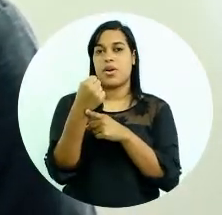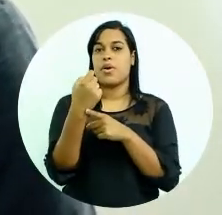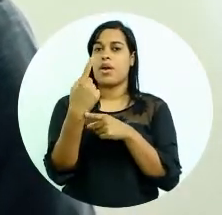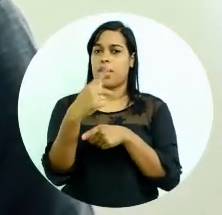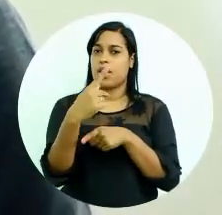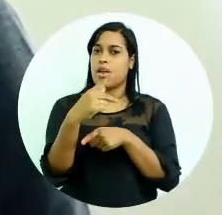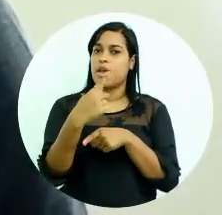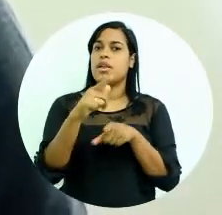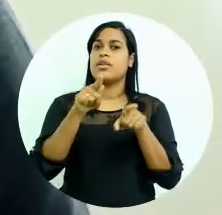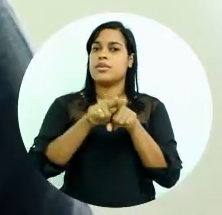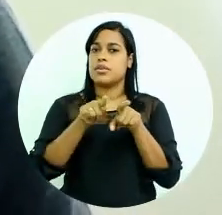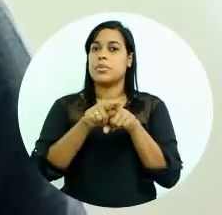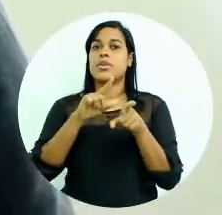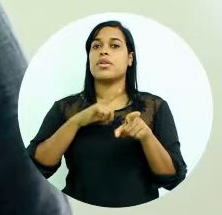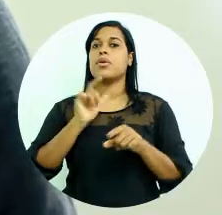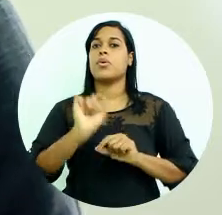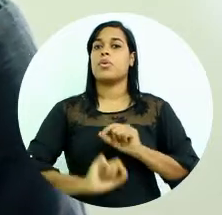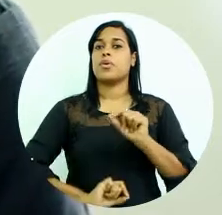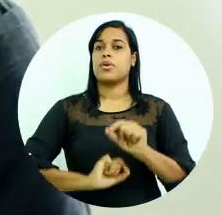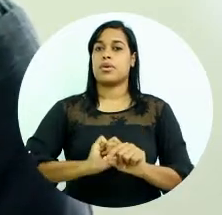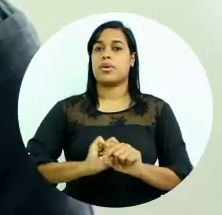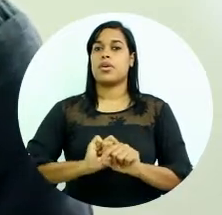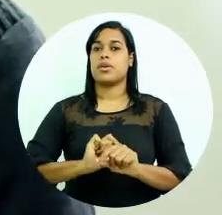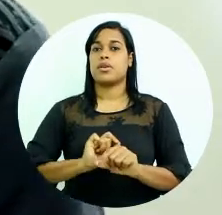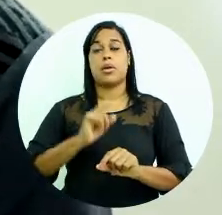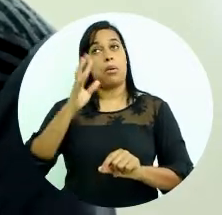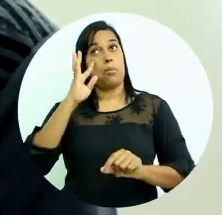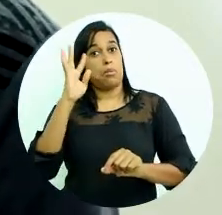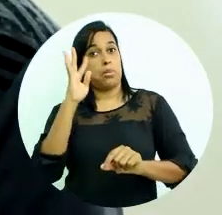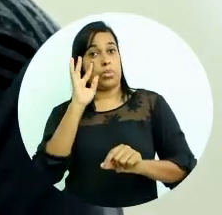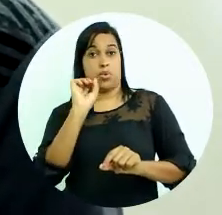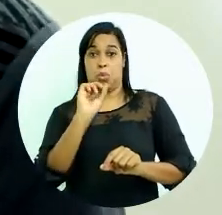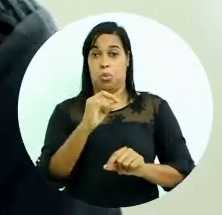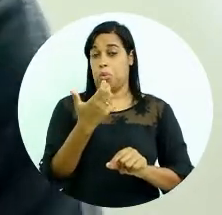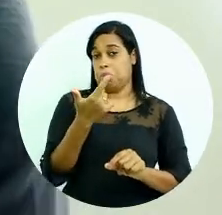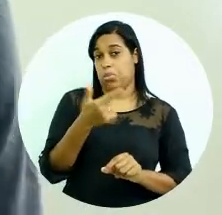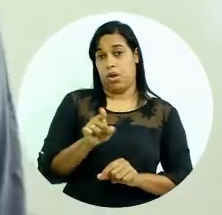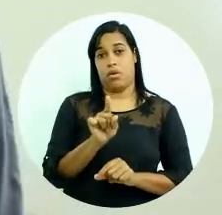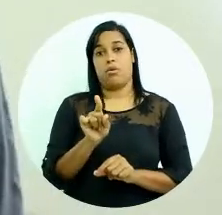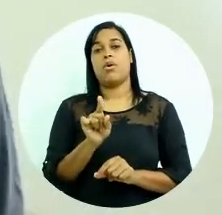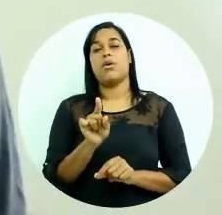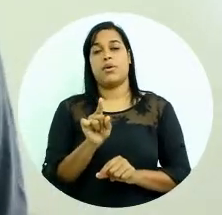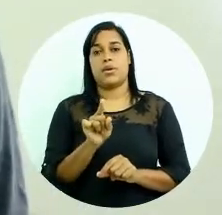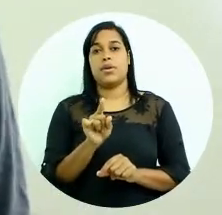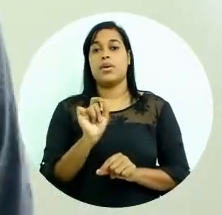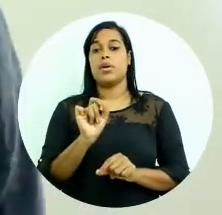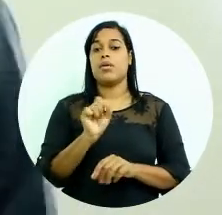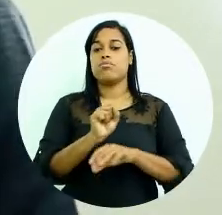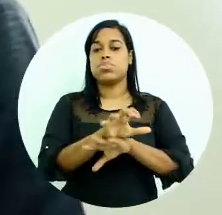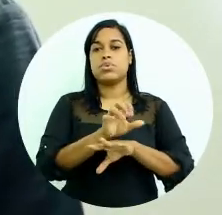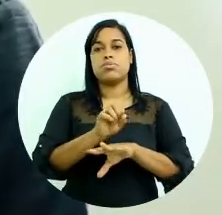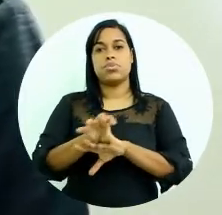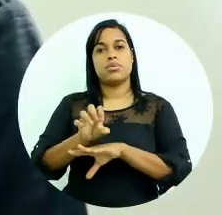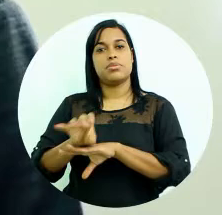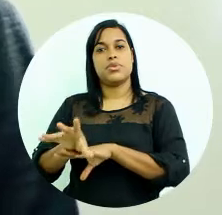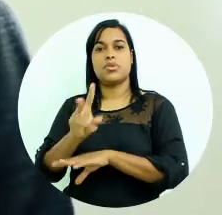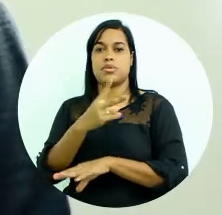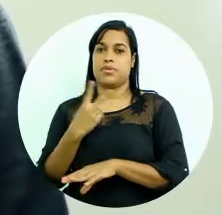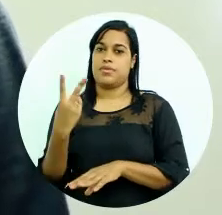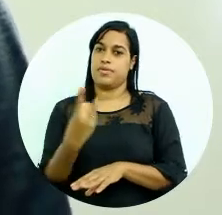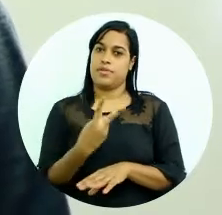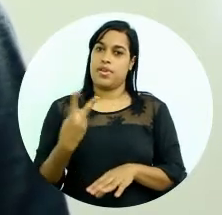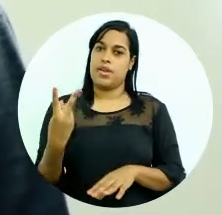social, ele tem a função, seja consciente ou inconscientemente, de